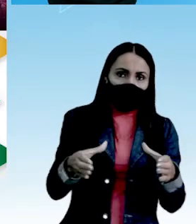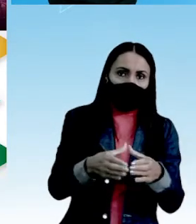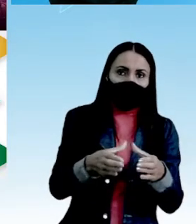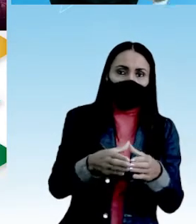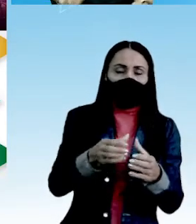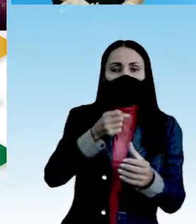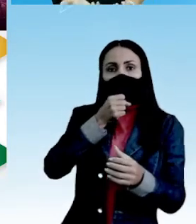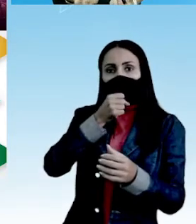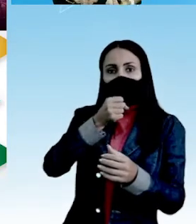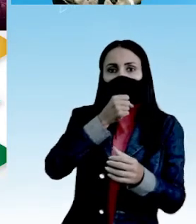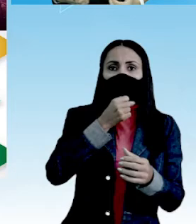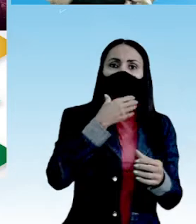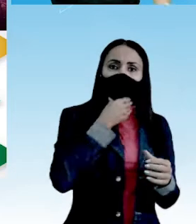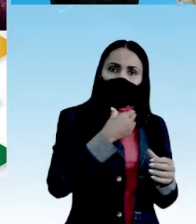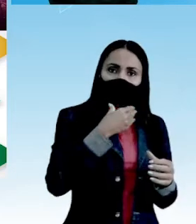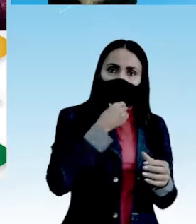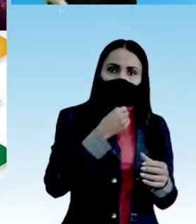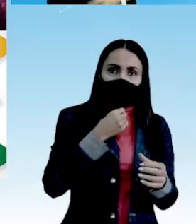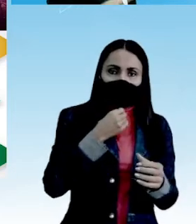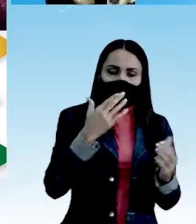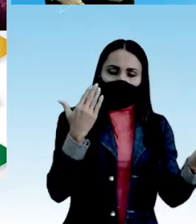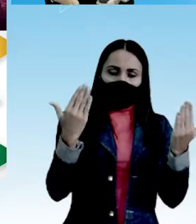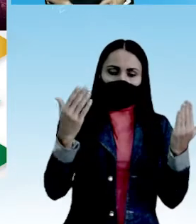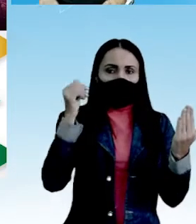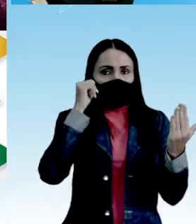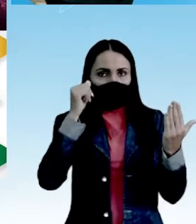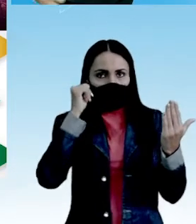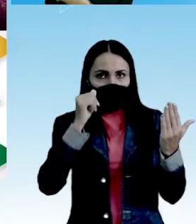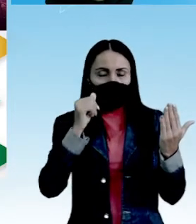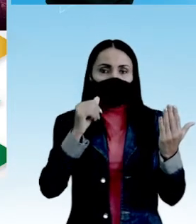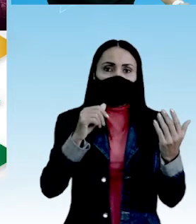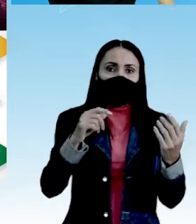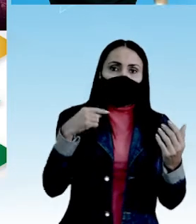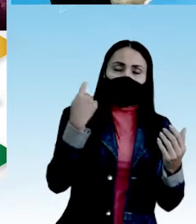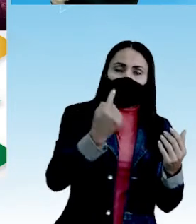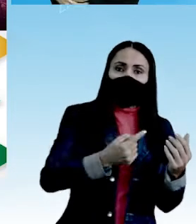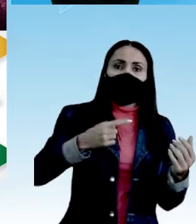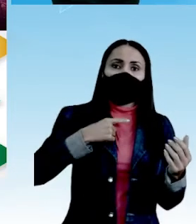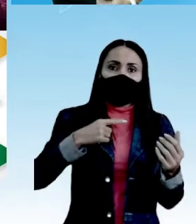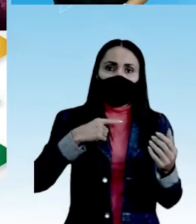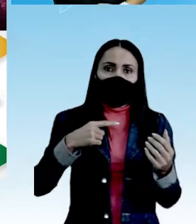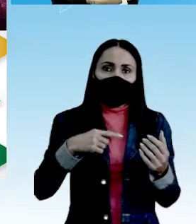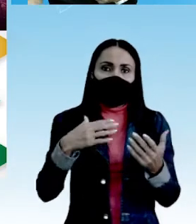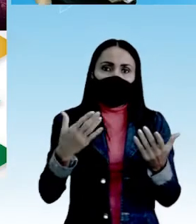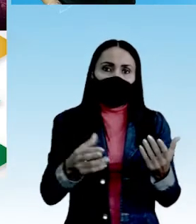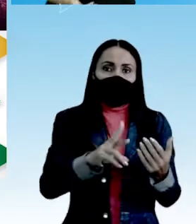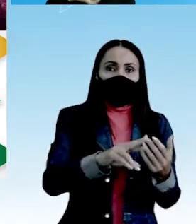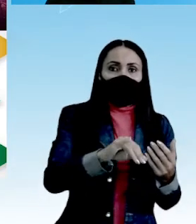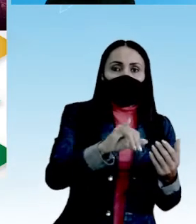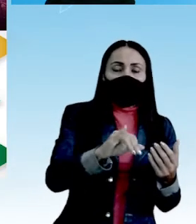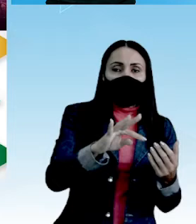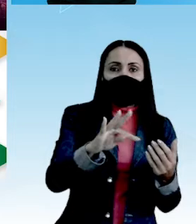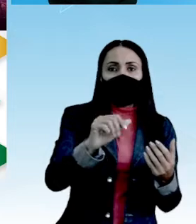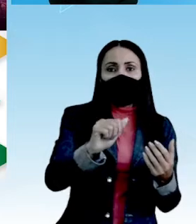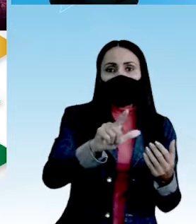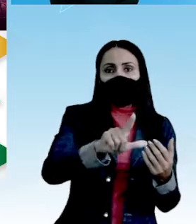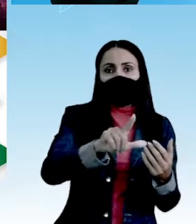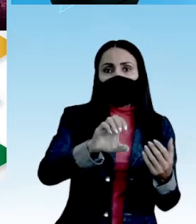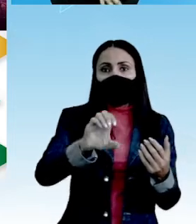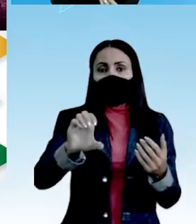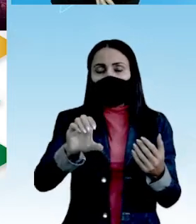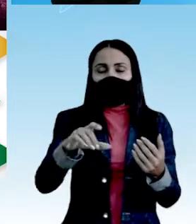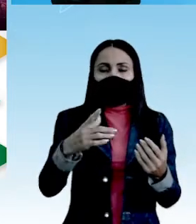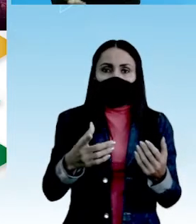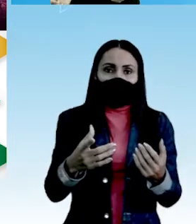vocalistas masculinos, né, homens, do que com mulheres, né? A gente tem ela, tem Rita Lee, mas a gente não tem muitos nomes